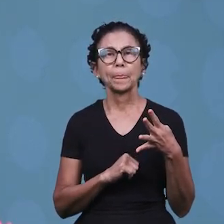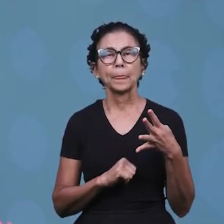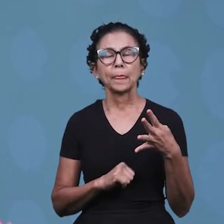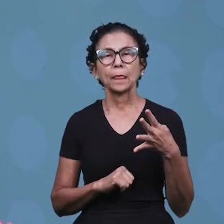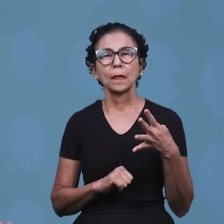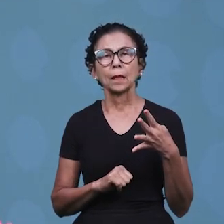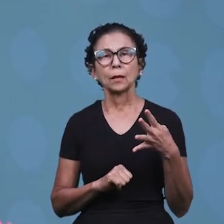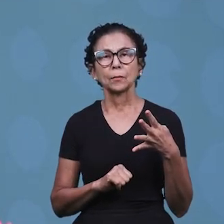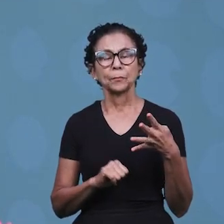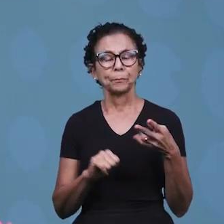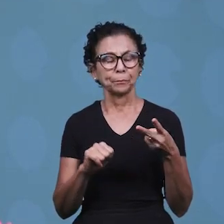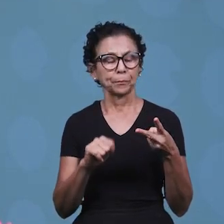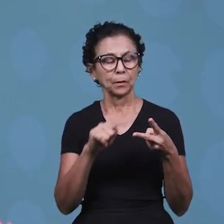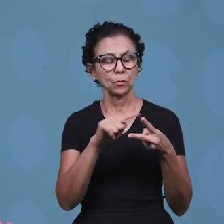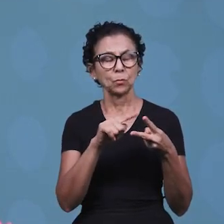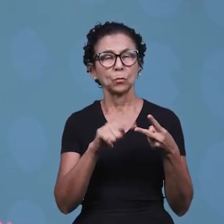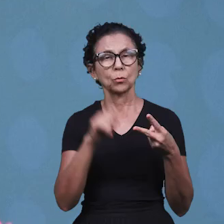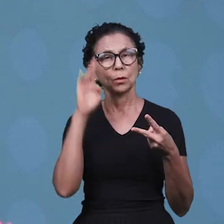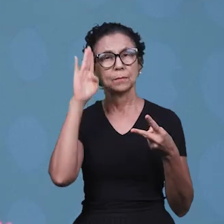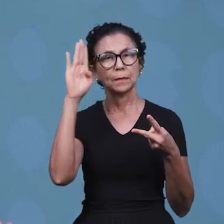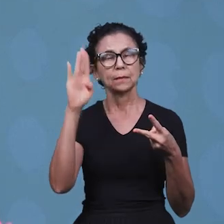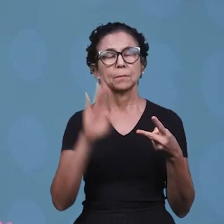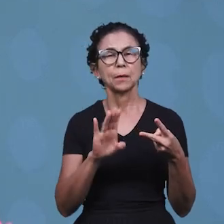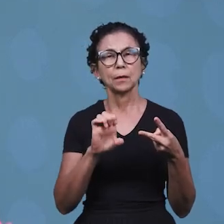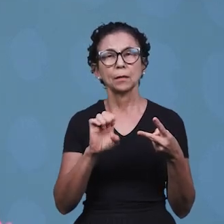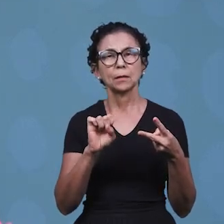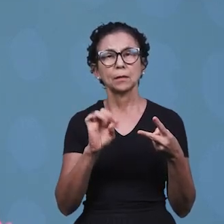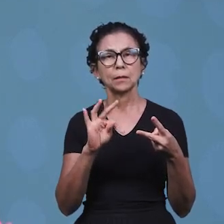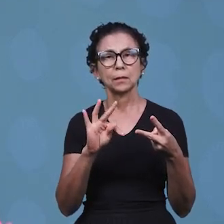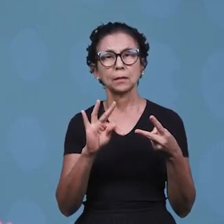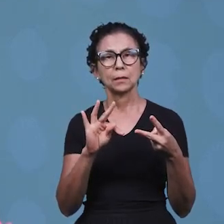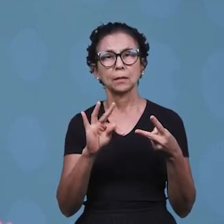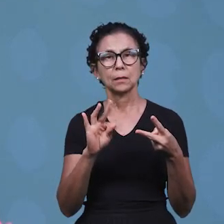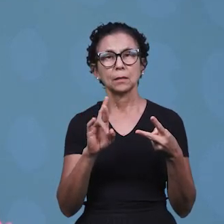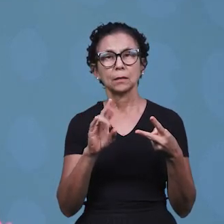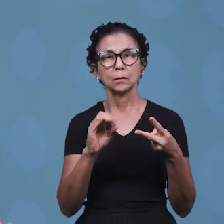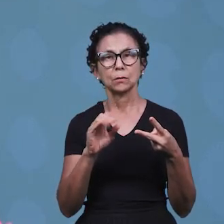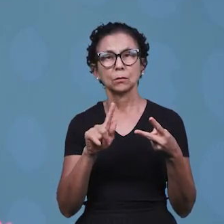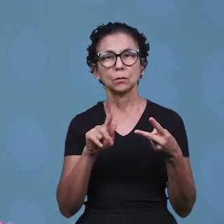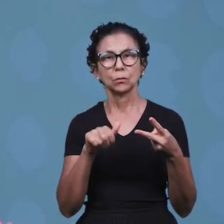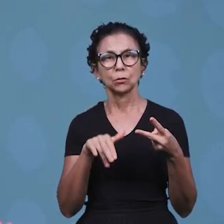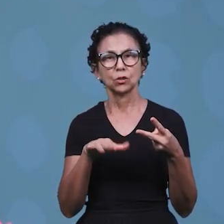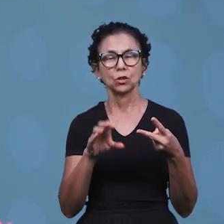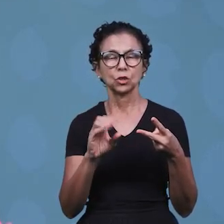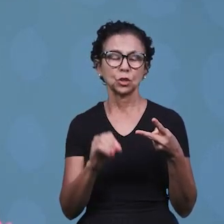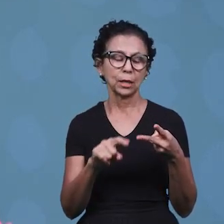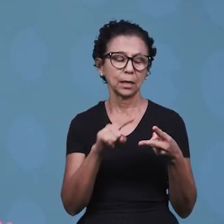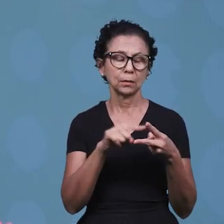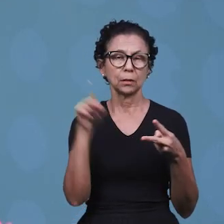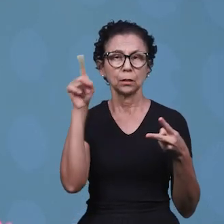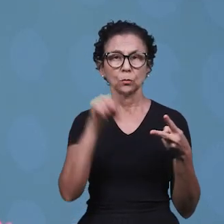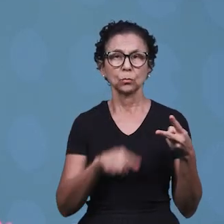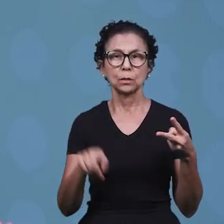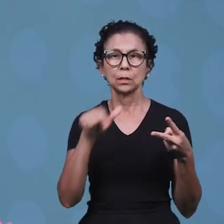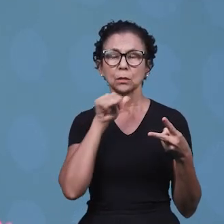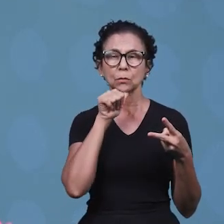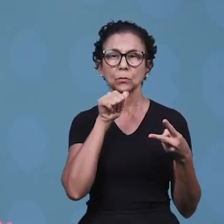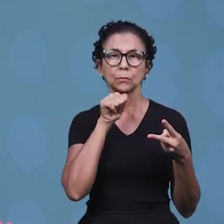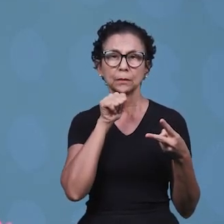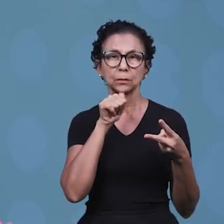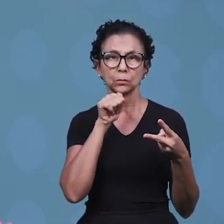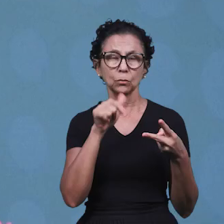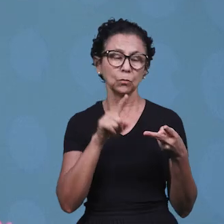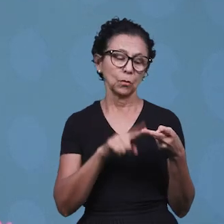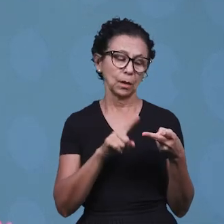a progesterona, que são reguladores ali do ciclo menstrual da mulher, que desenvolve